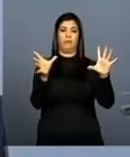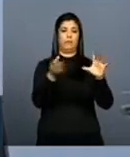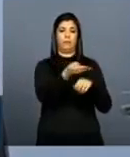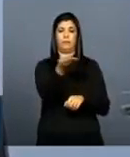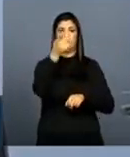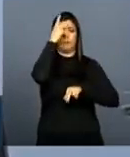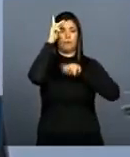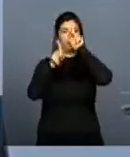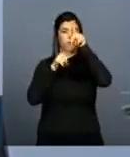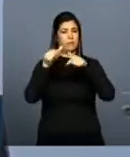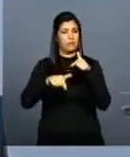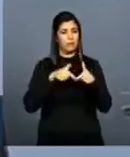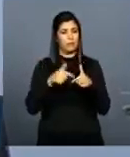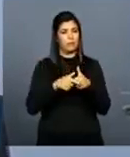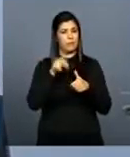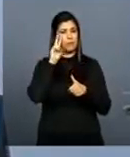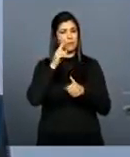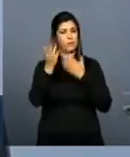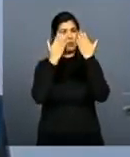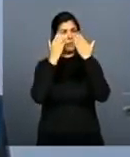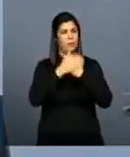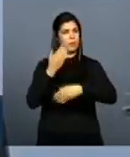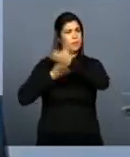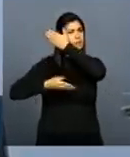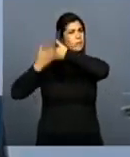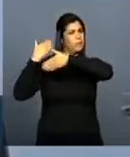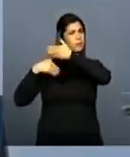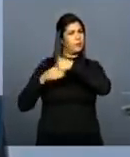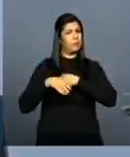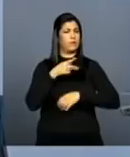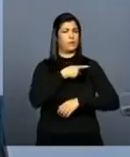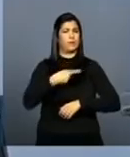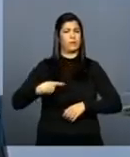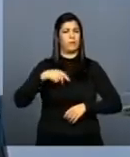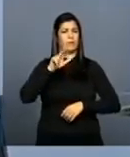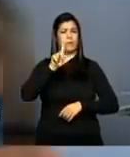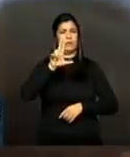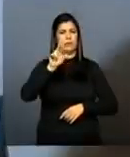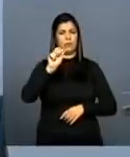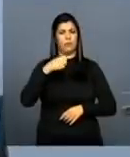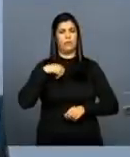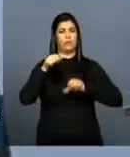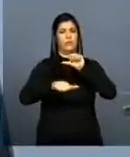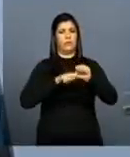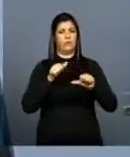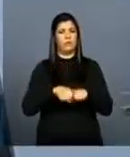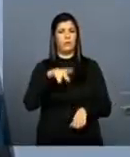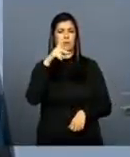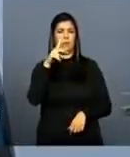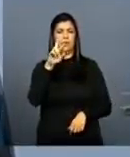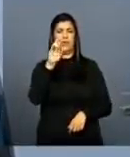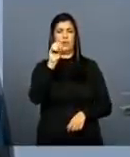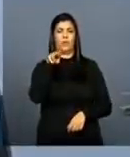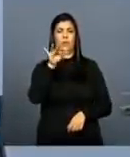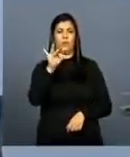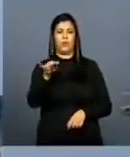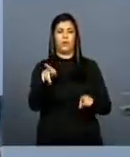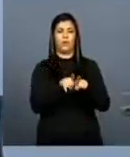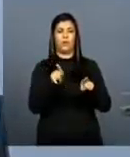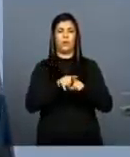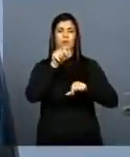povo. Então, a gente olhava para trás os 8 anos do presidente Lula, que reformulou todo o PRONAF, que transformou o PRONAF